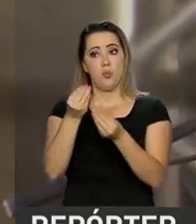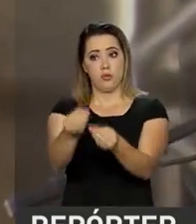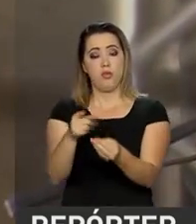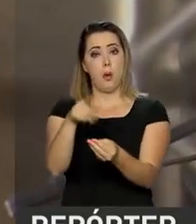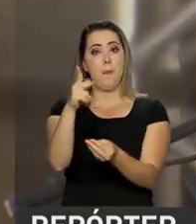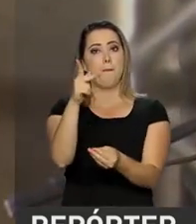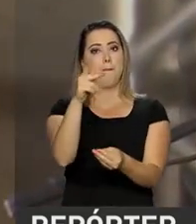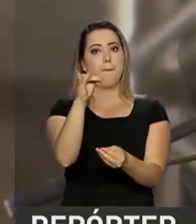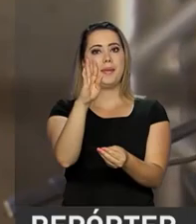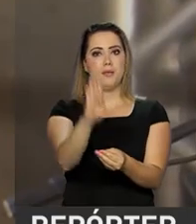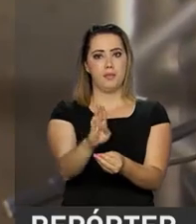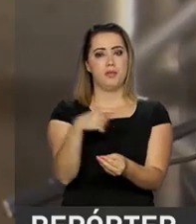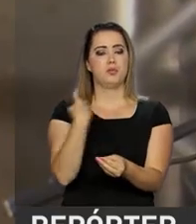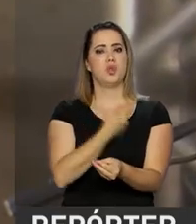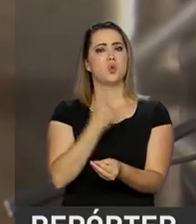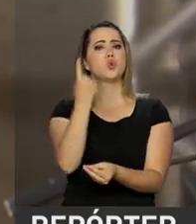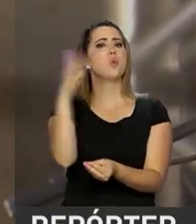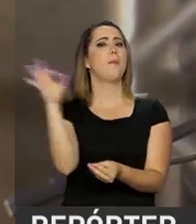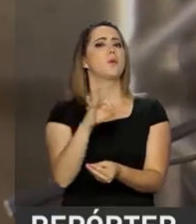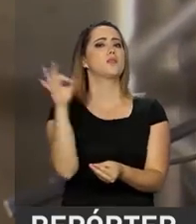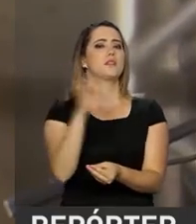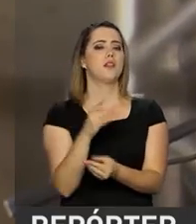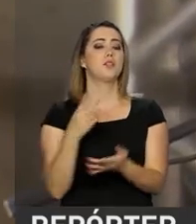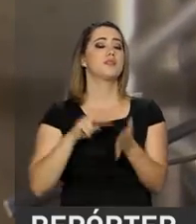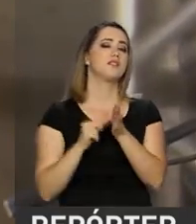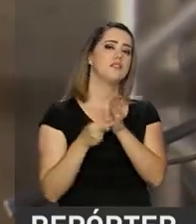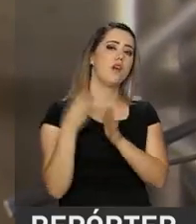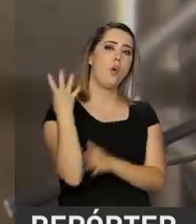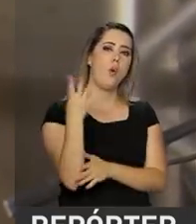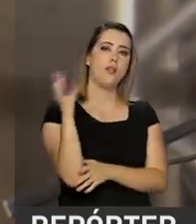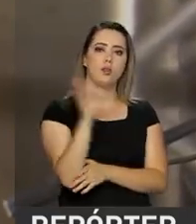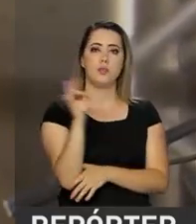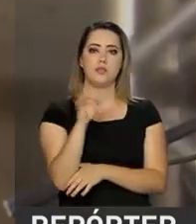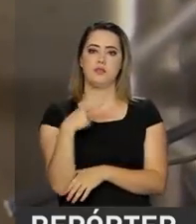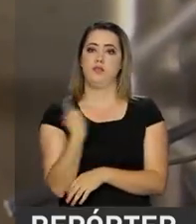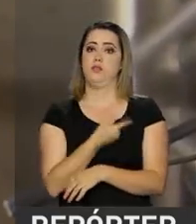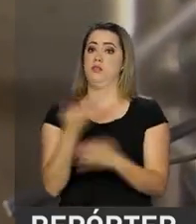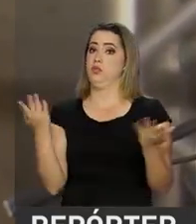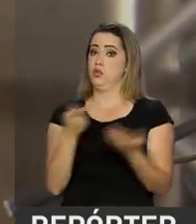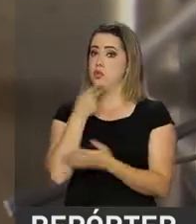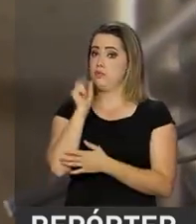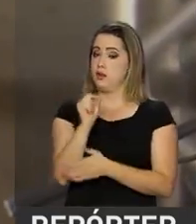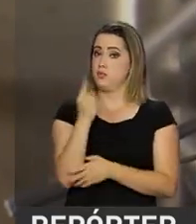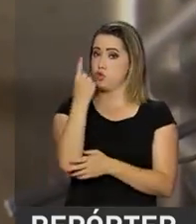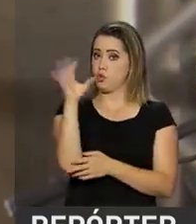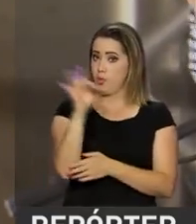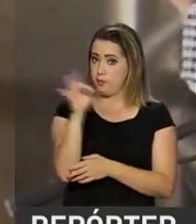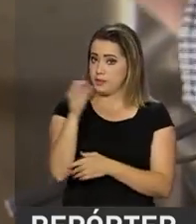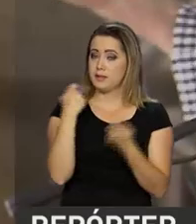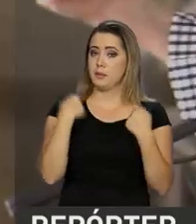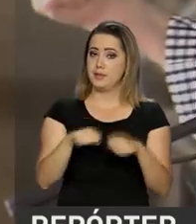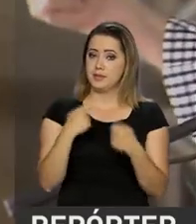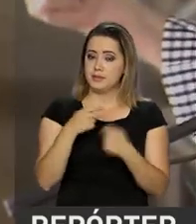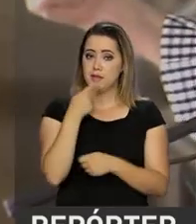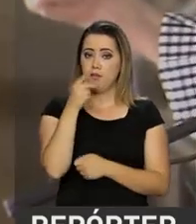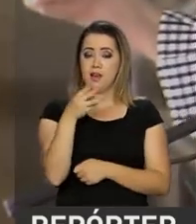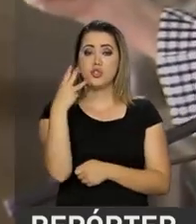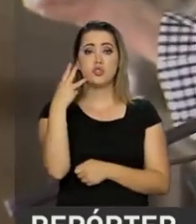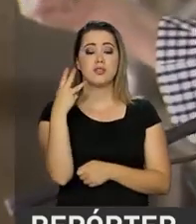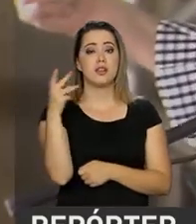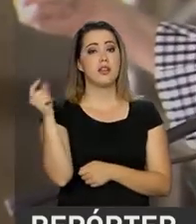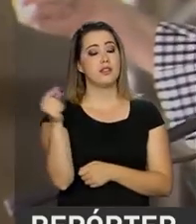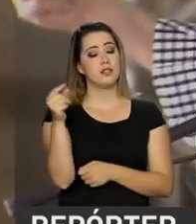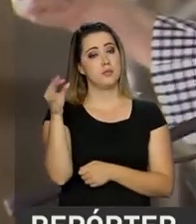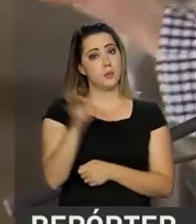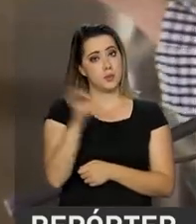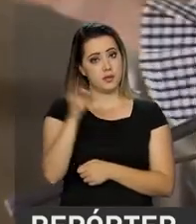de 1% nós estamos falando praticamente de 4% se falamos de 1% hoje temos que somar os 3% negativos do